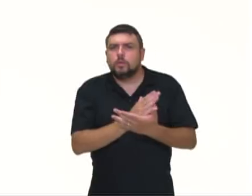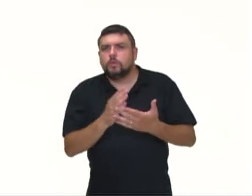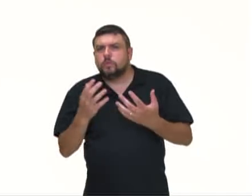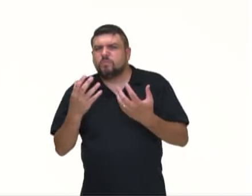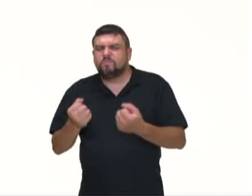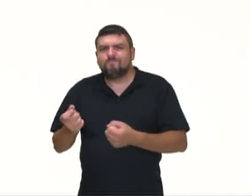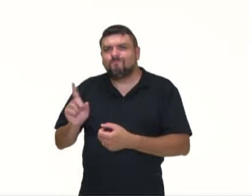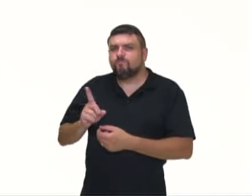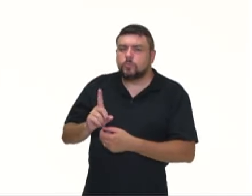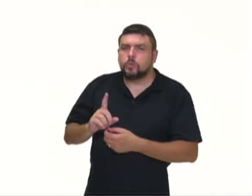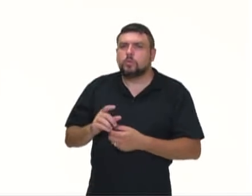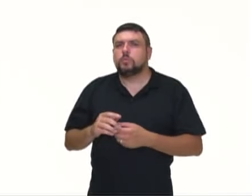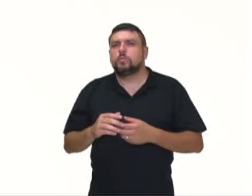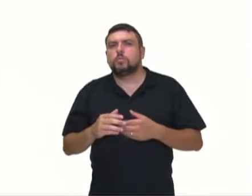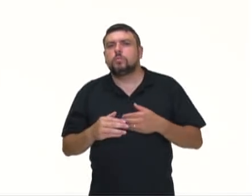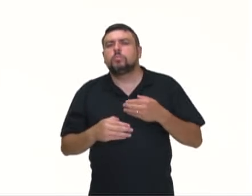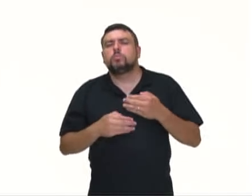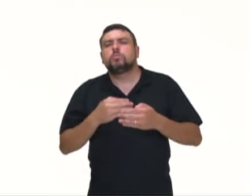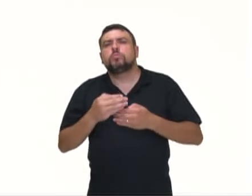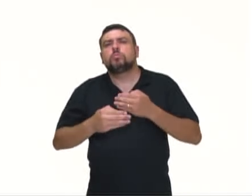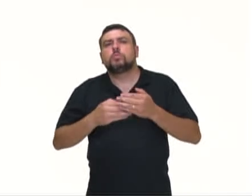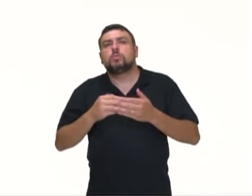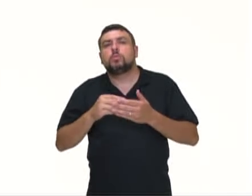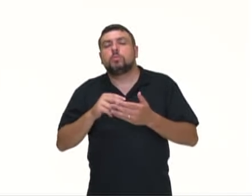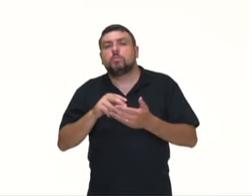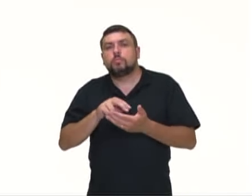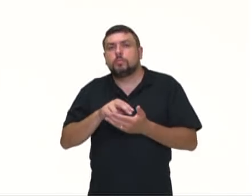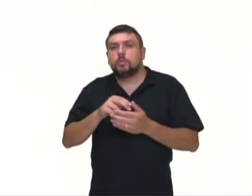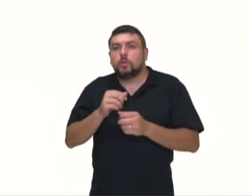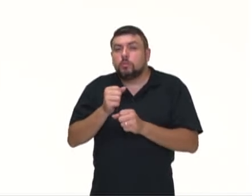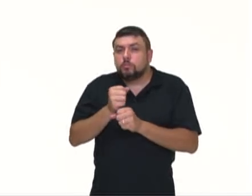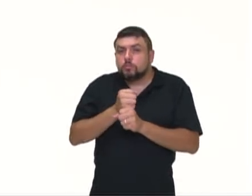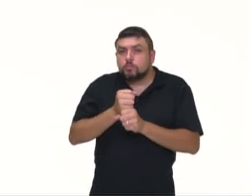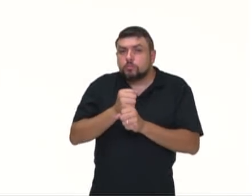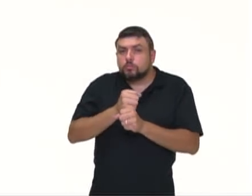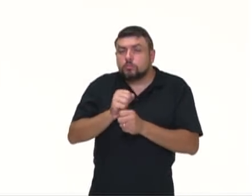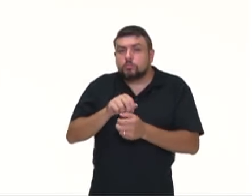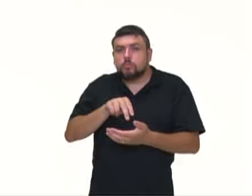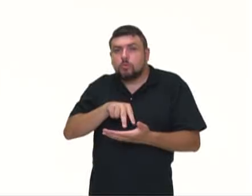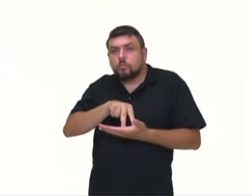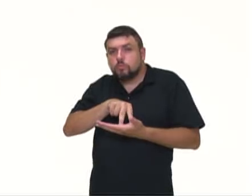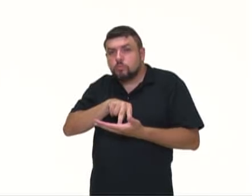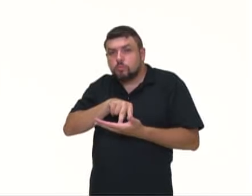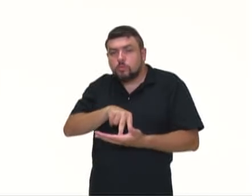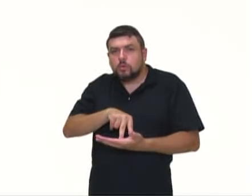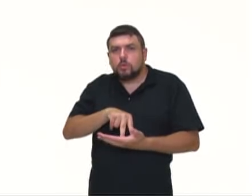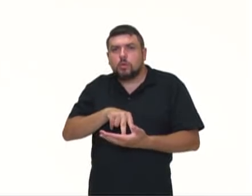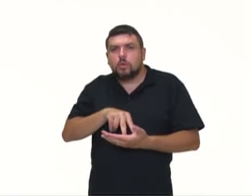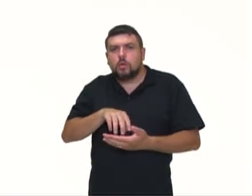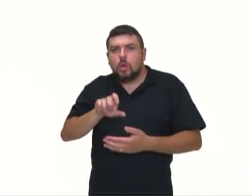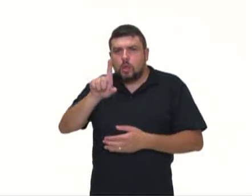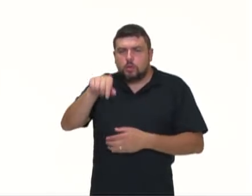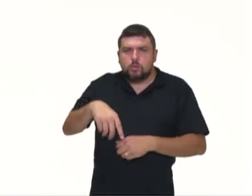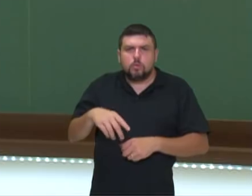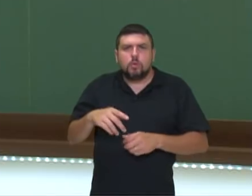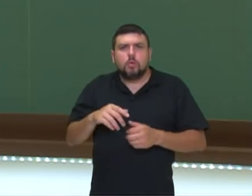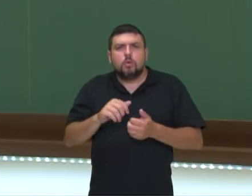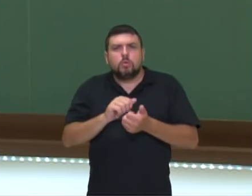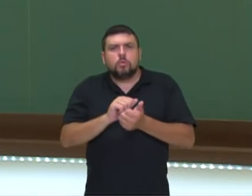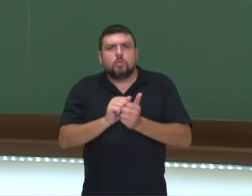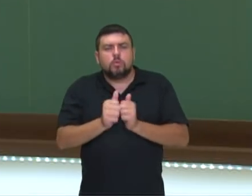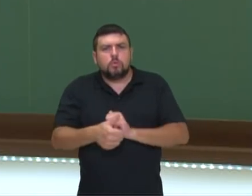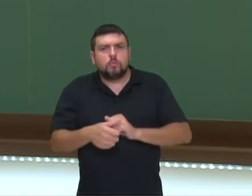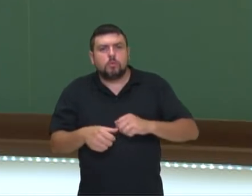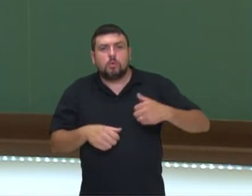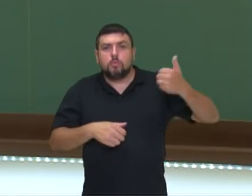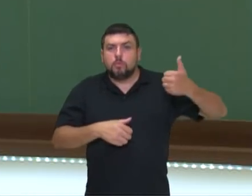cenário esportivo nacional, firmando-se depois de algumas décadas como um esporte mais jogado no país, logo